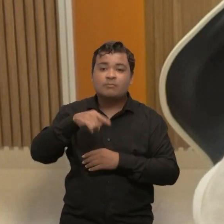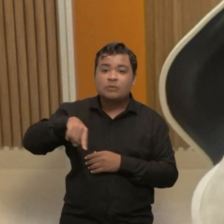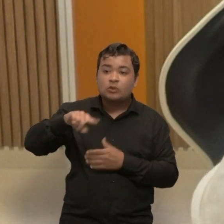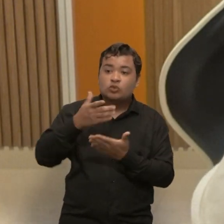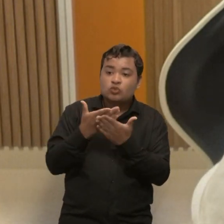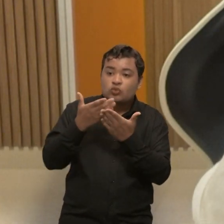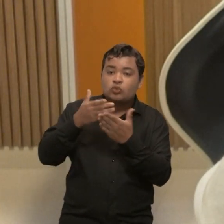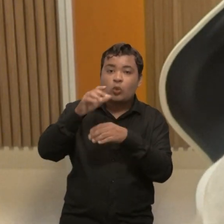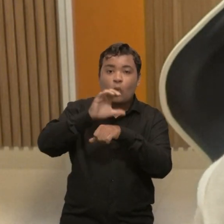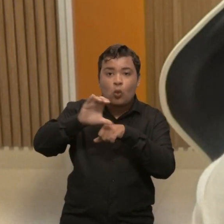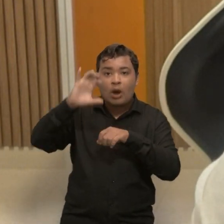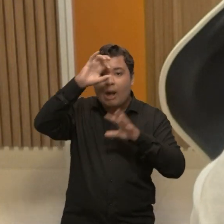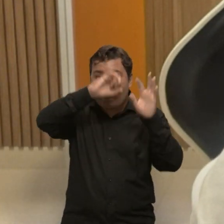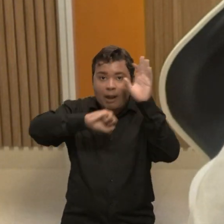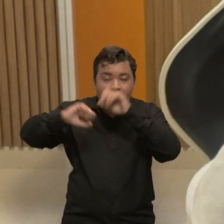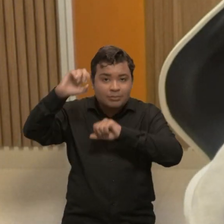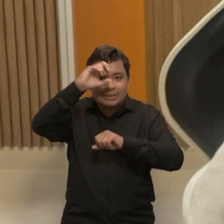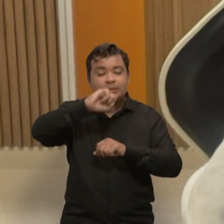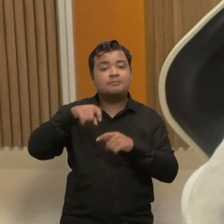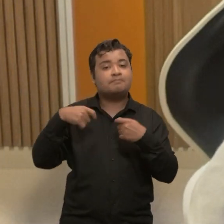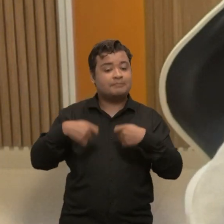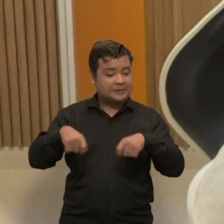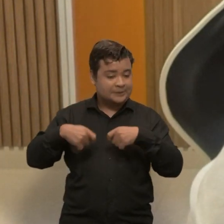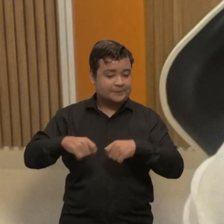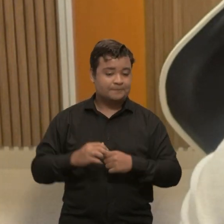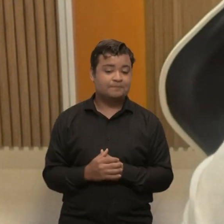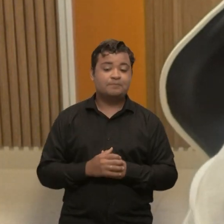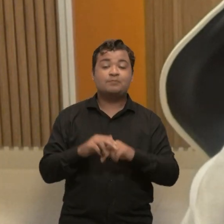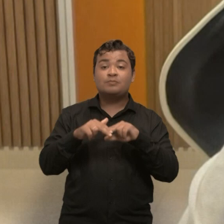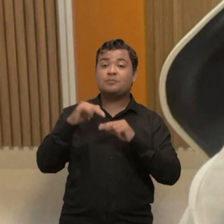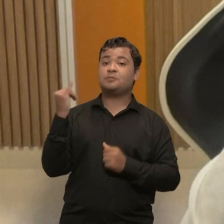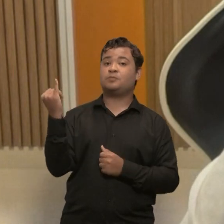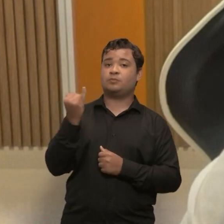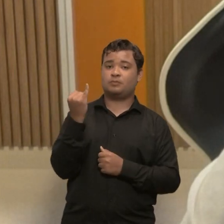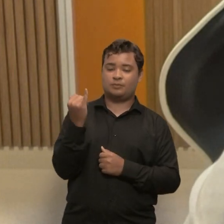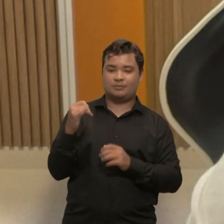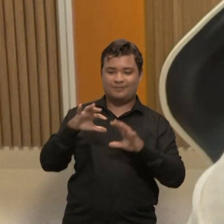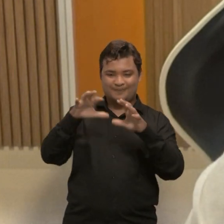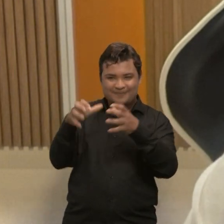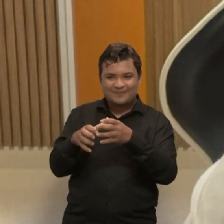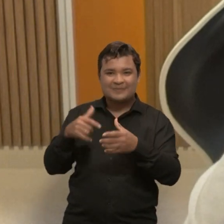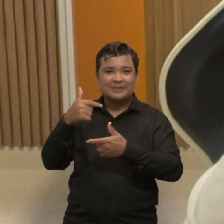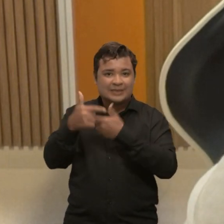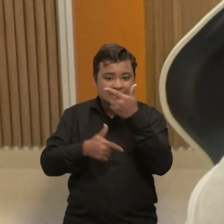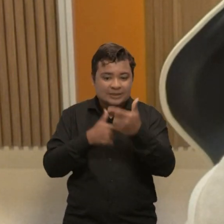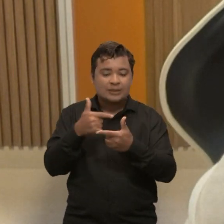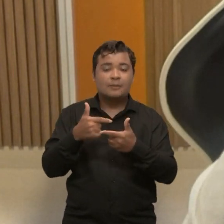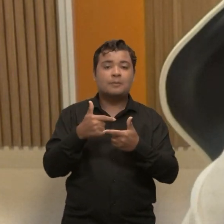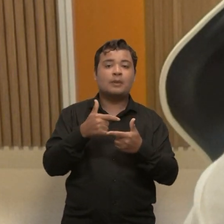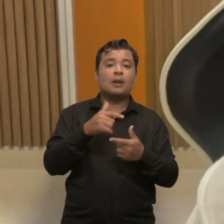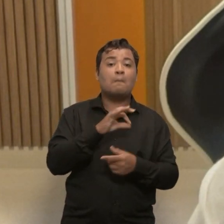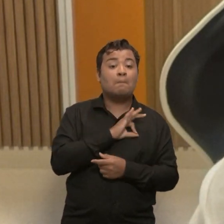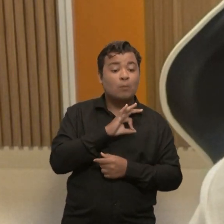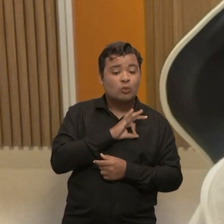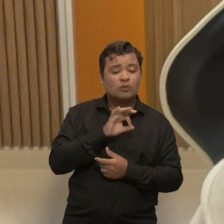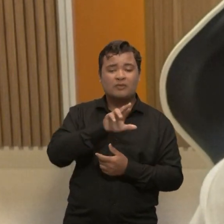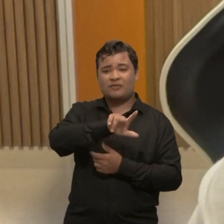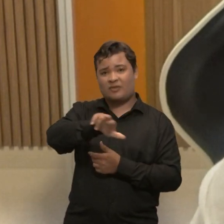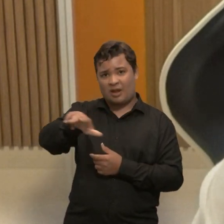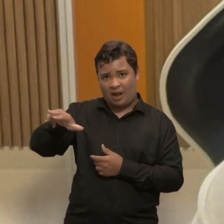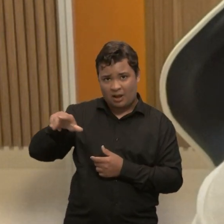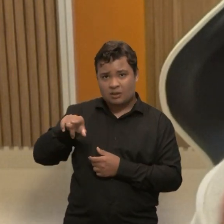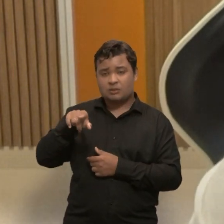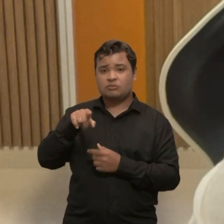é necessário também, principalmente, que os servidores aí da parte operacional, da parte policial, que eles